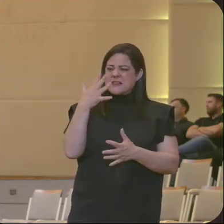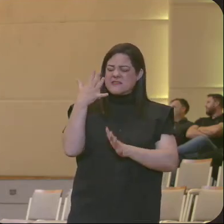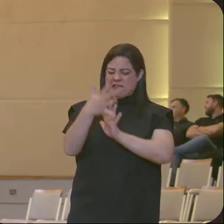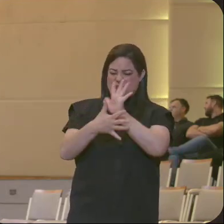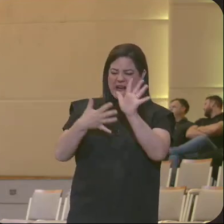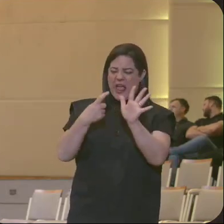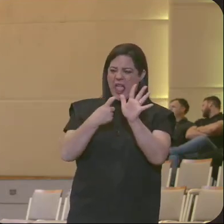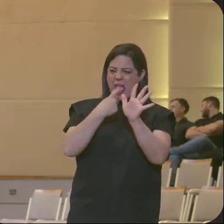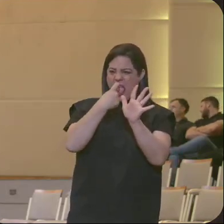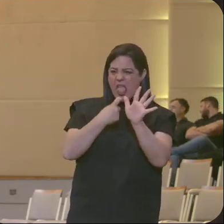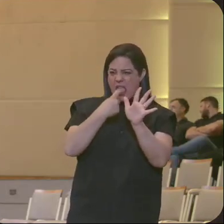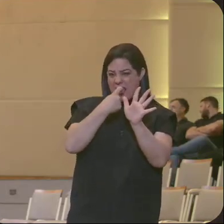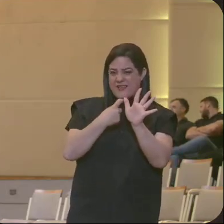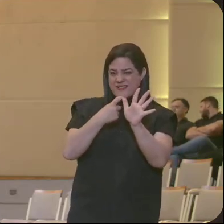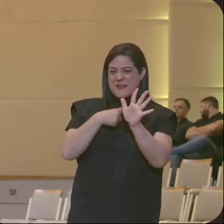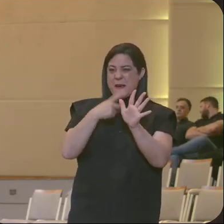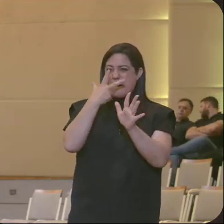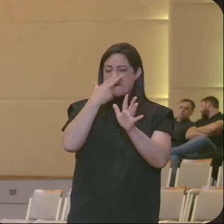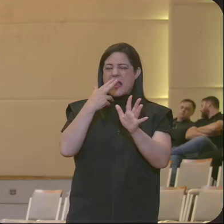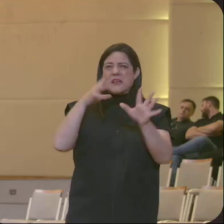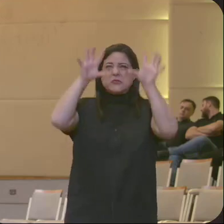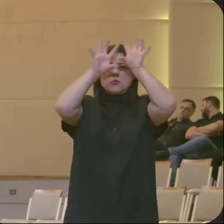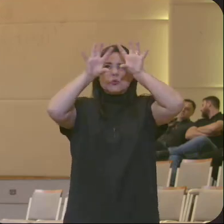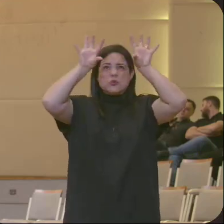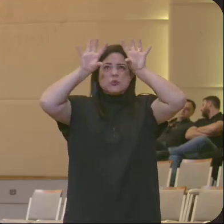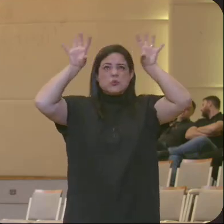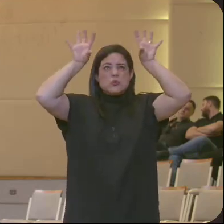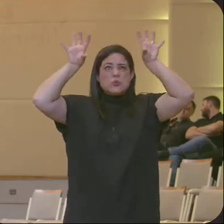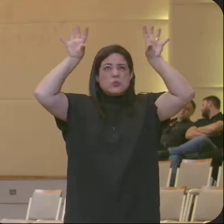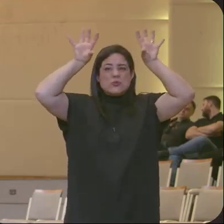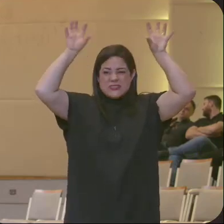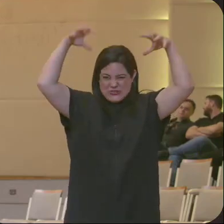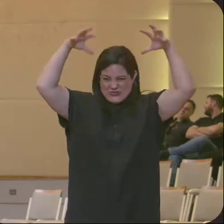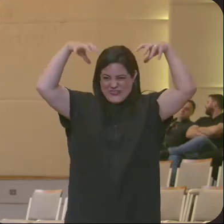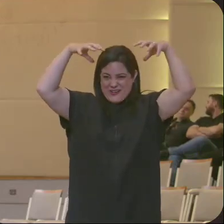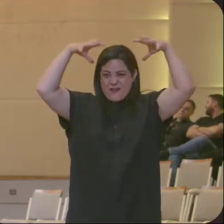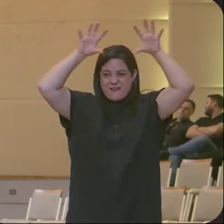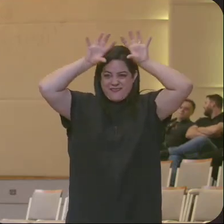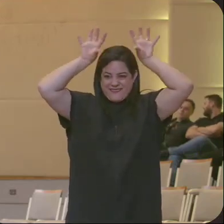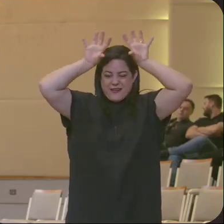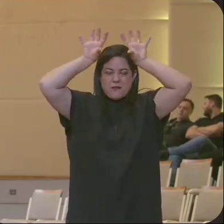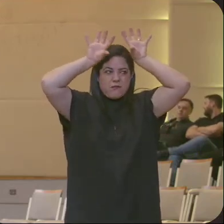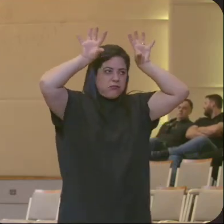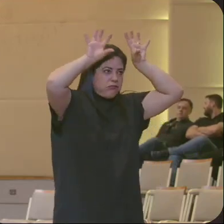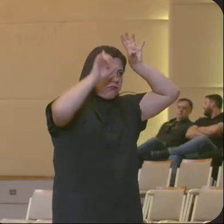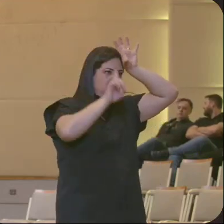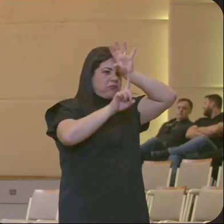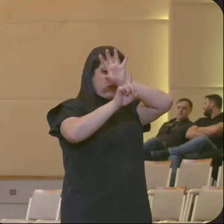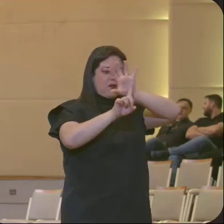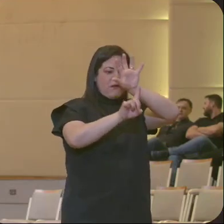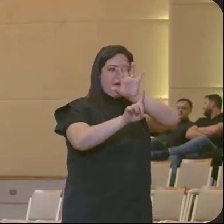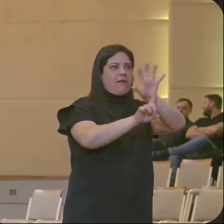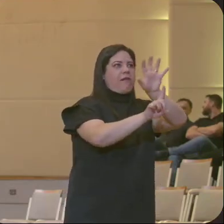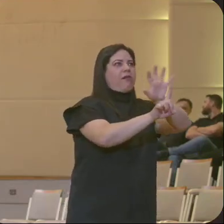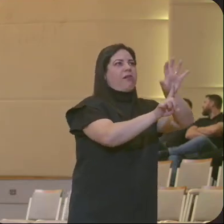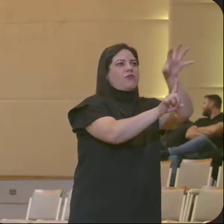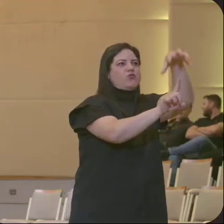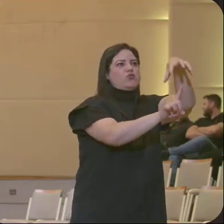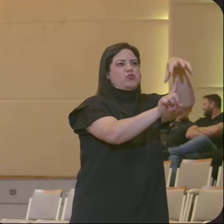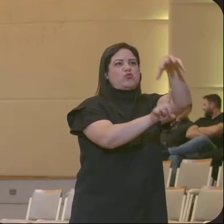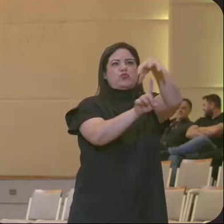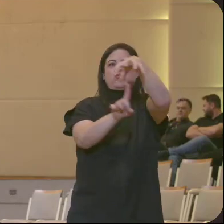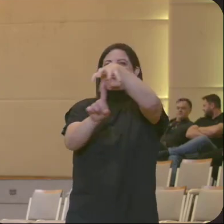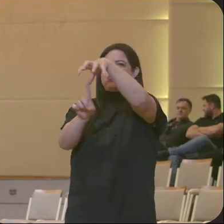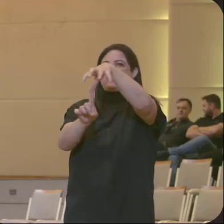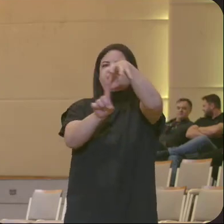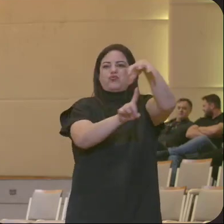pessoas que parece que tem uma nuvem de chuva só na cabeça dela? Você já ouviu isso? Essas pessoas estão medindo a sua vida